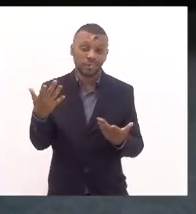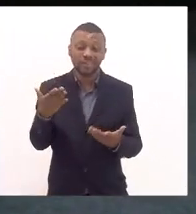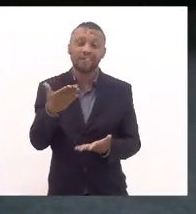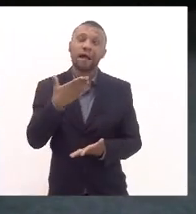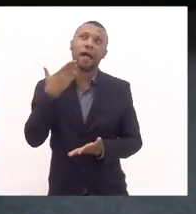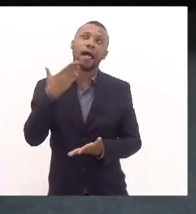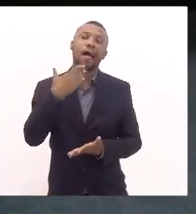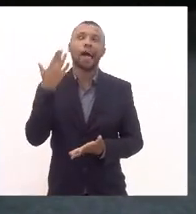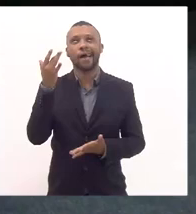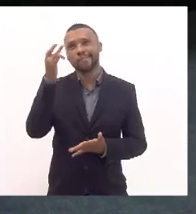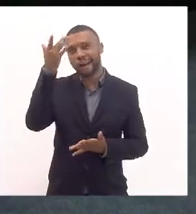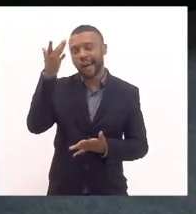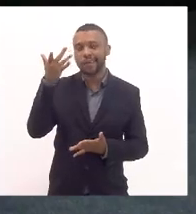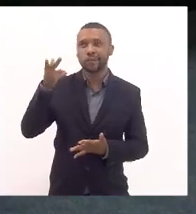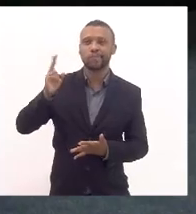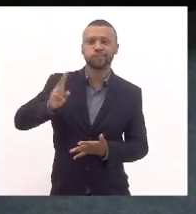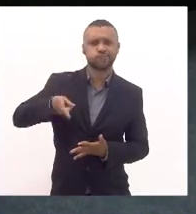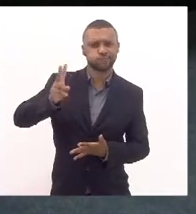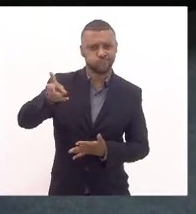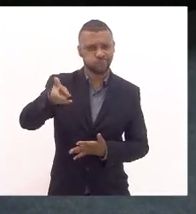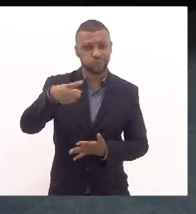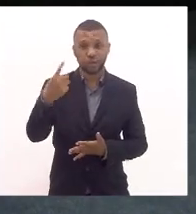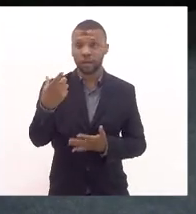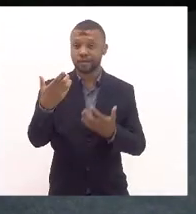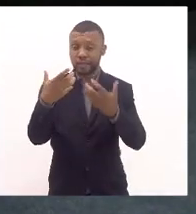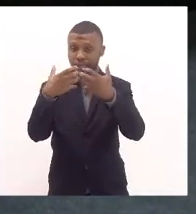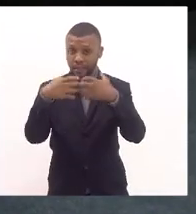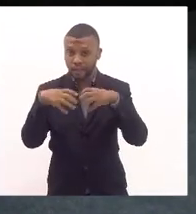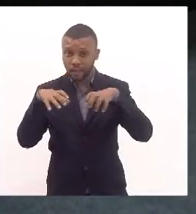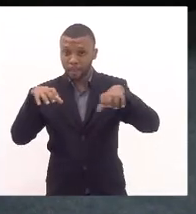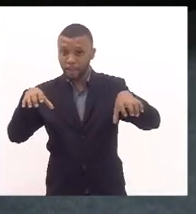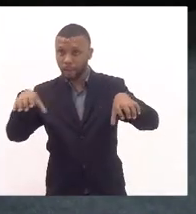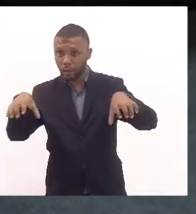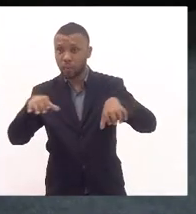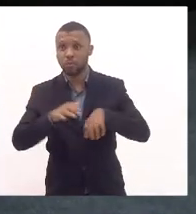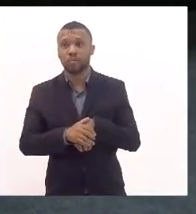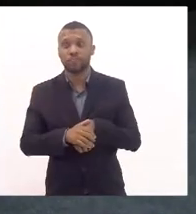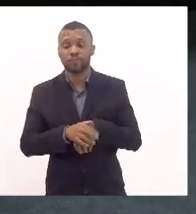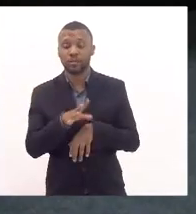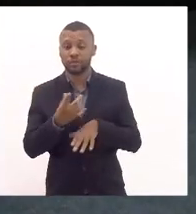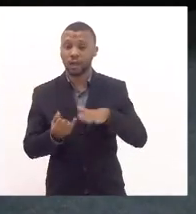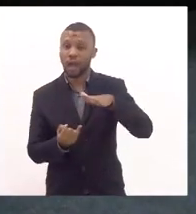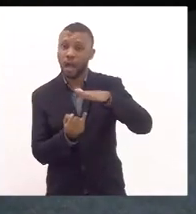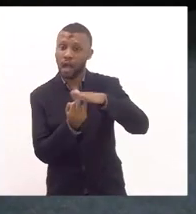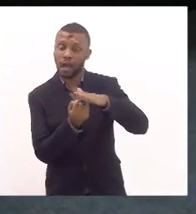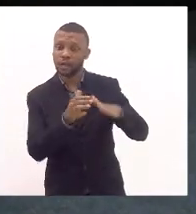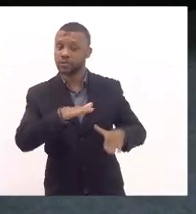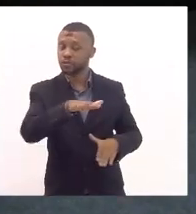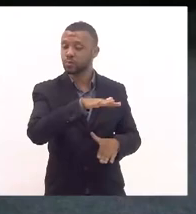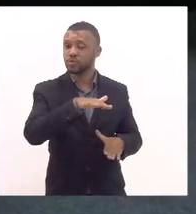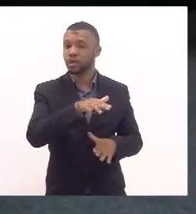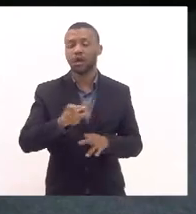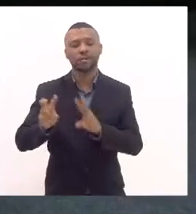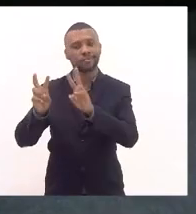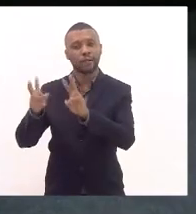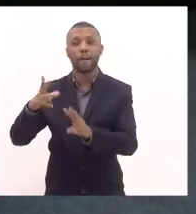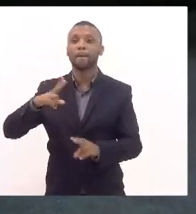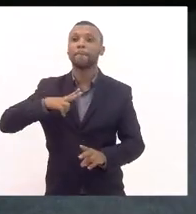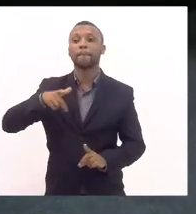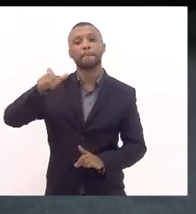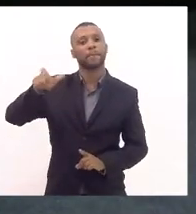fácil de por Samuel fazer essa distinção né entre a questão institucional e a questão